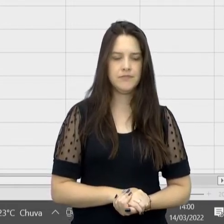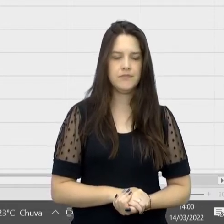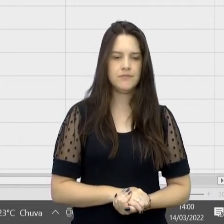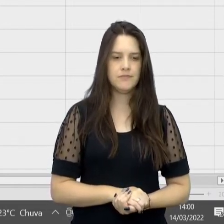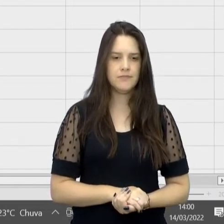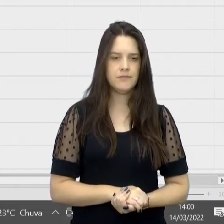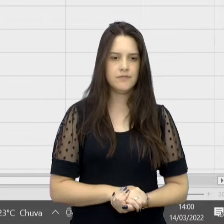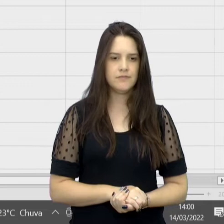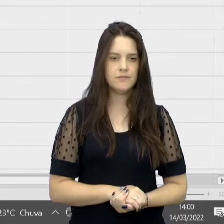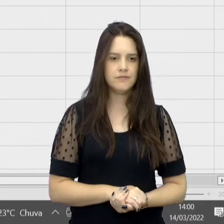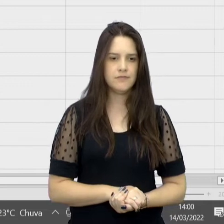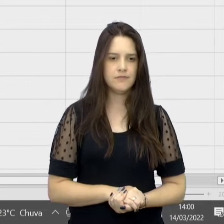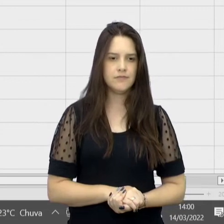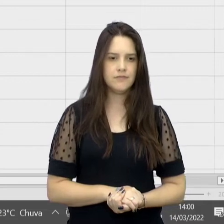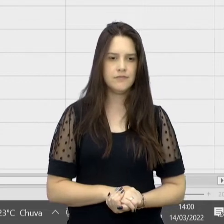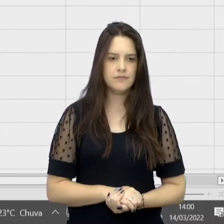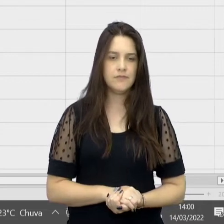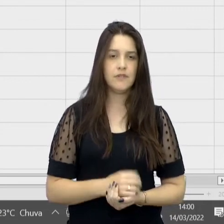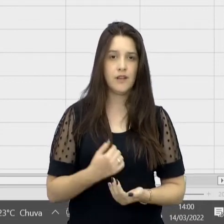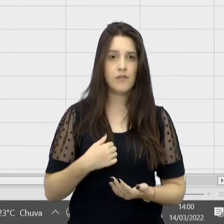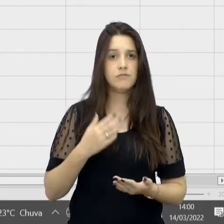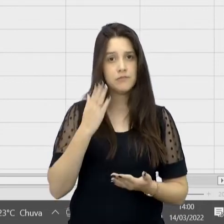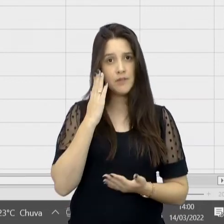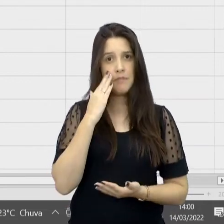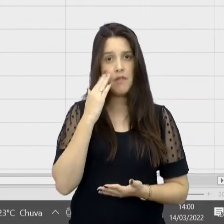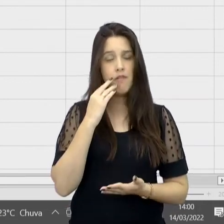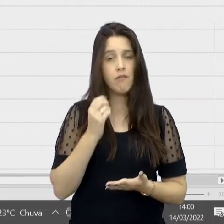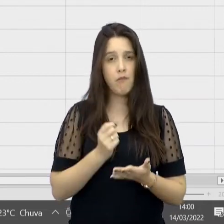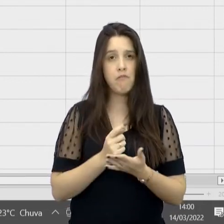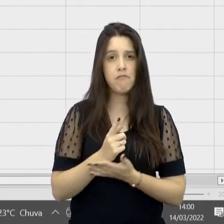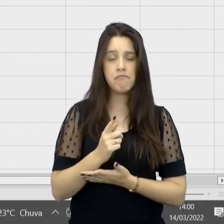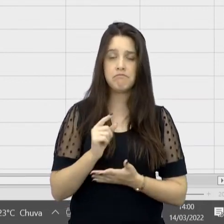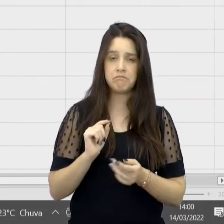tão barato quanto a minha blusinha que eu comprei, né?